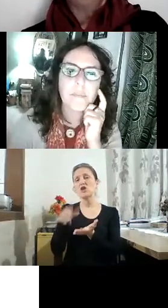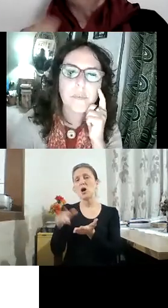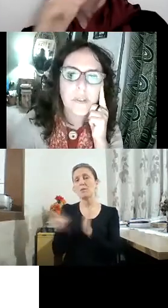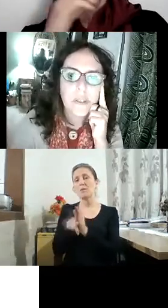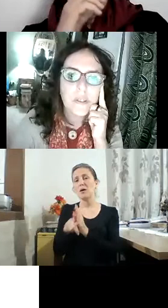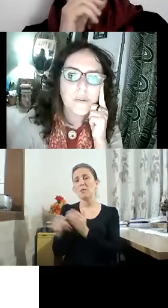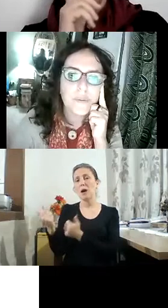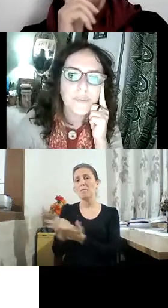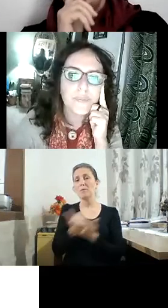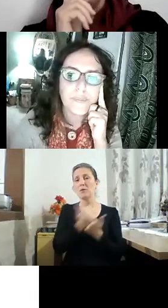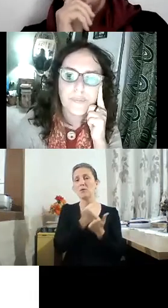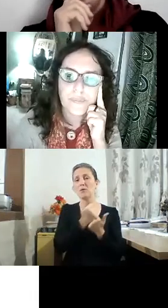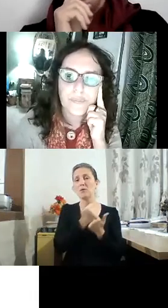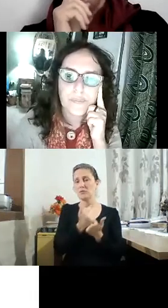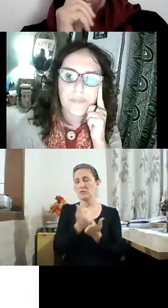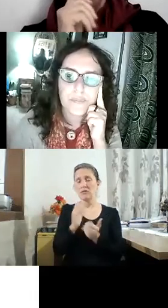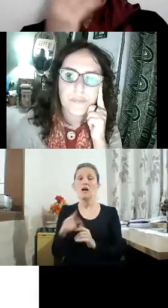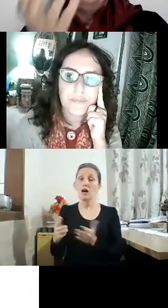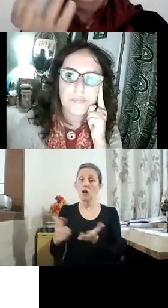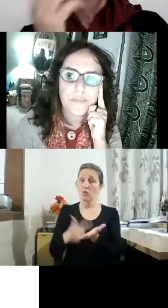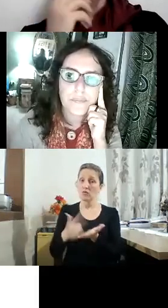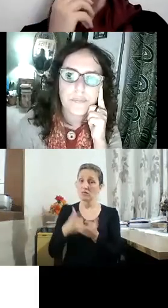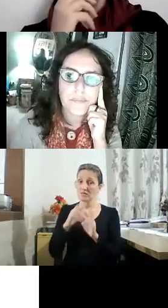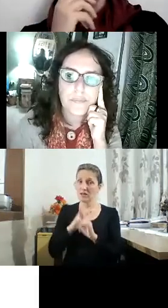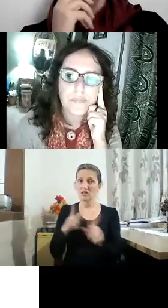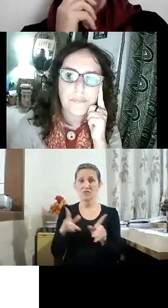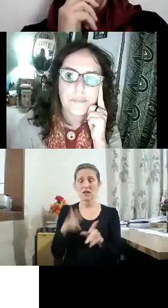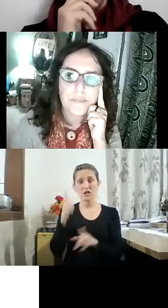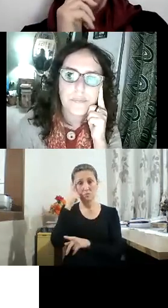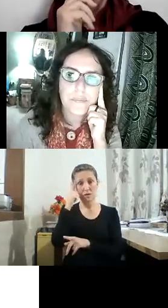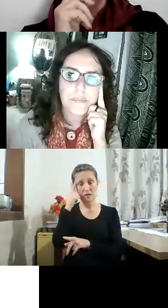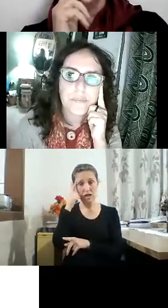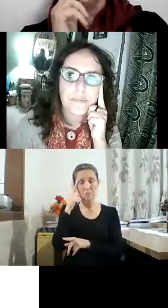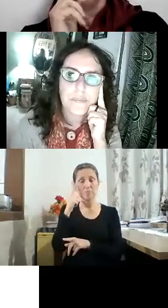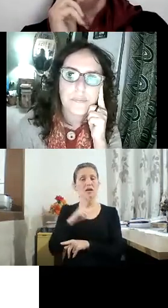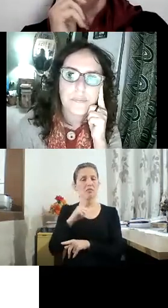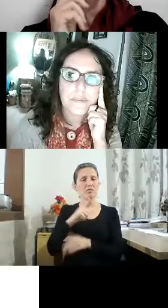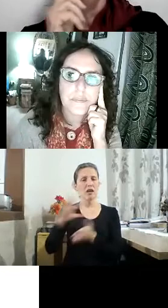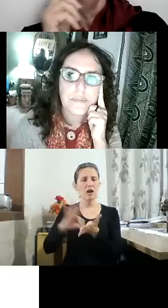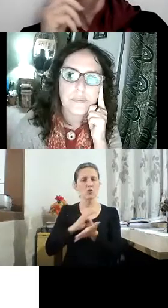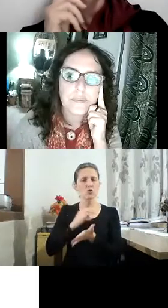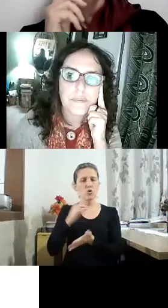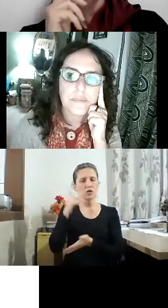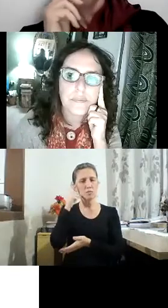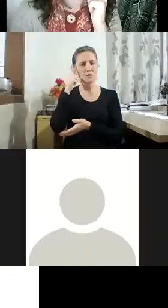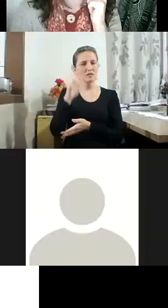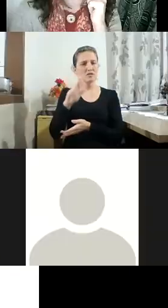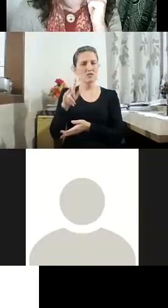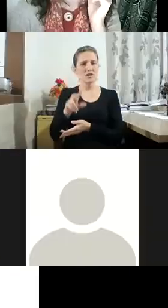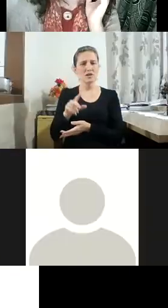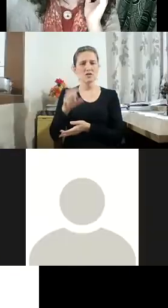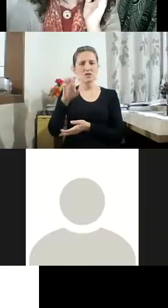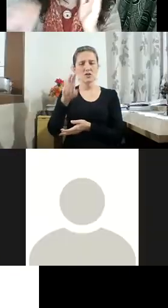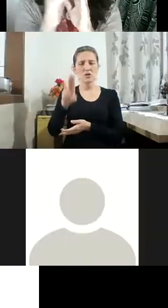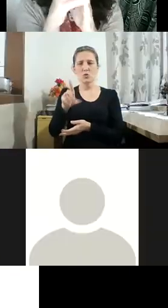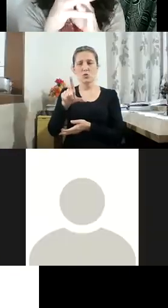gosto muito de pensar a partir também de um escritor que pensa para a poesia, que é o Ulisses Carrion, que vai falar